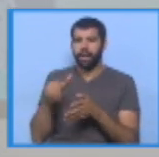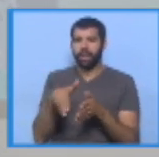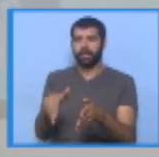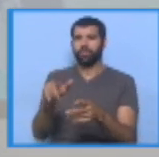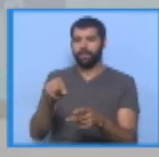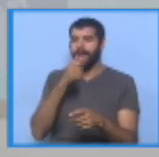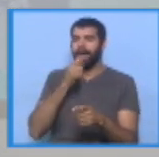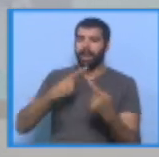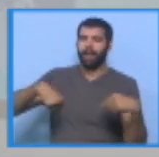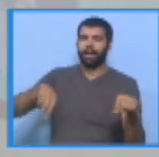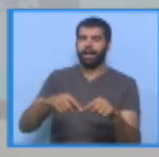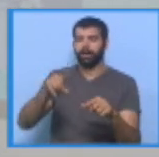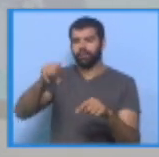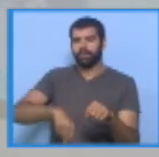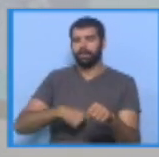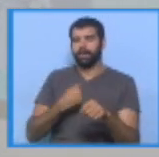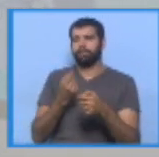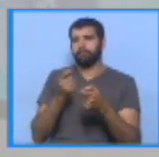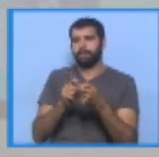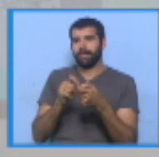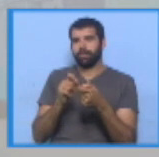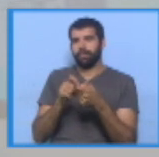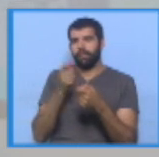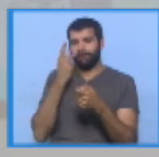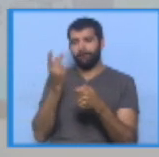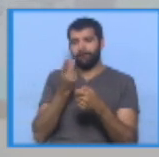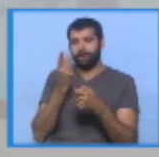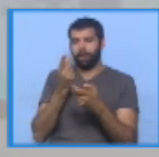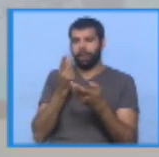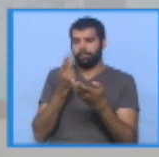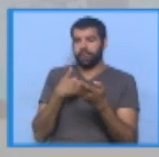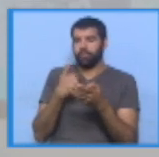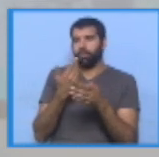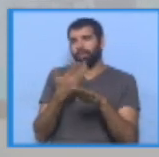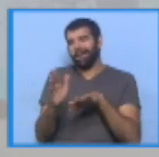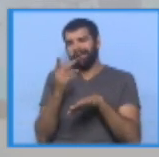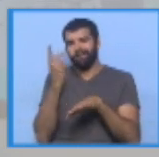dos lagos e nas margens da vida. Os preteridos do